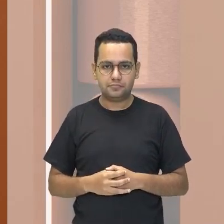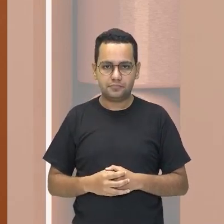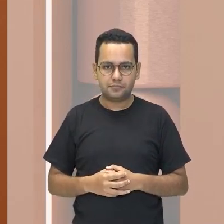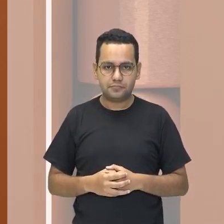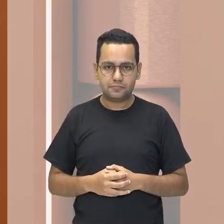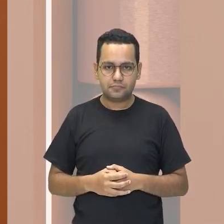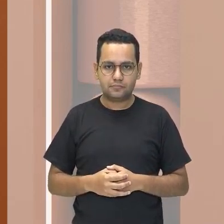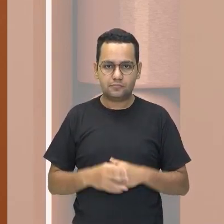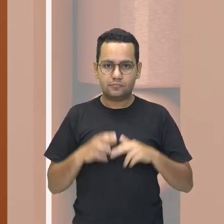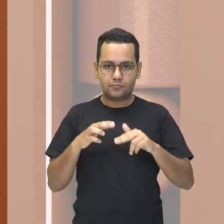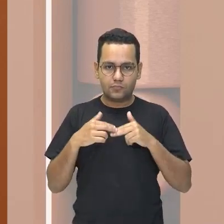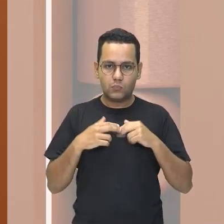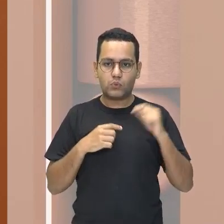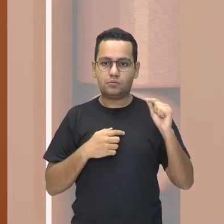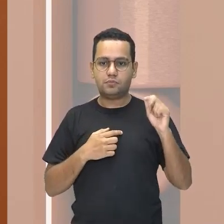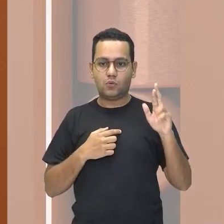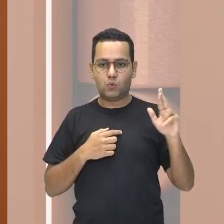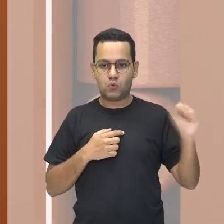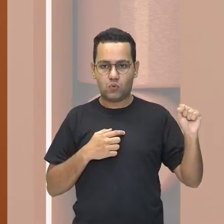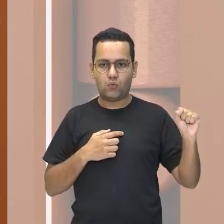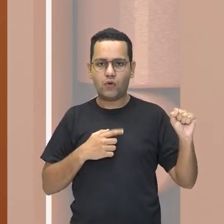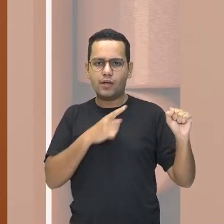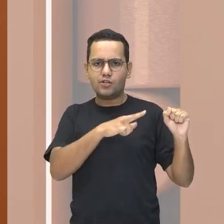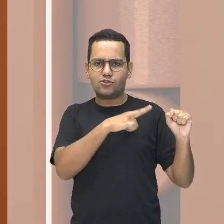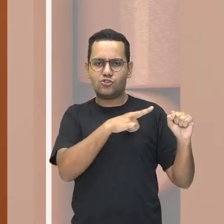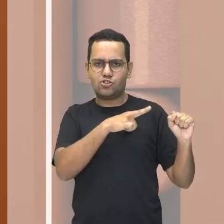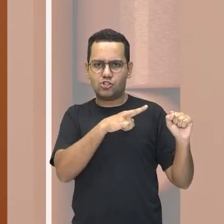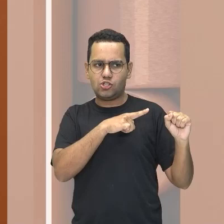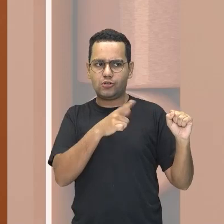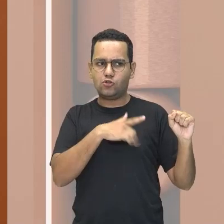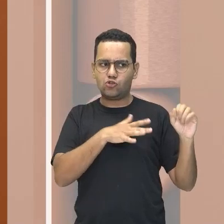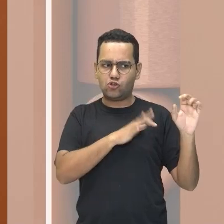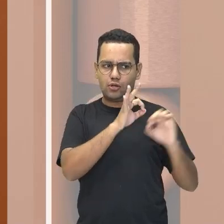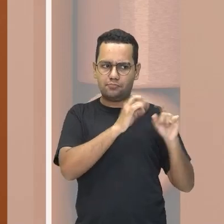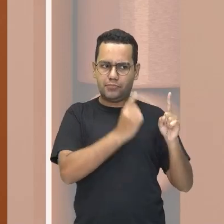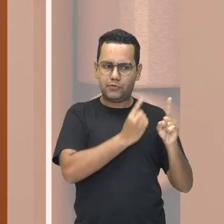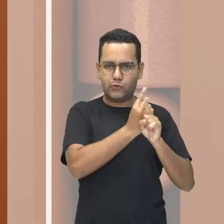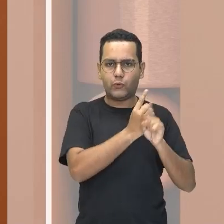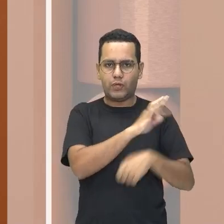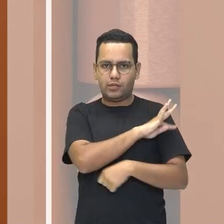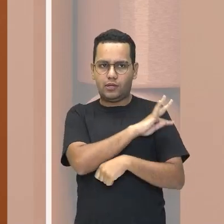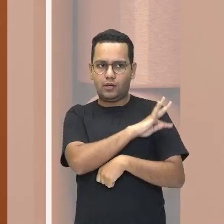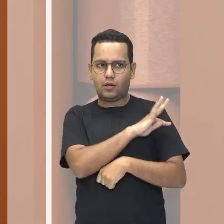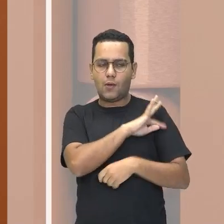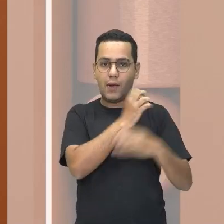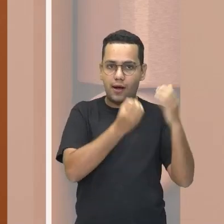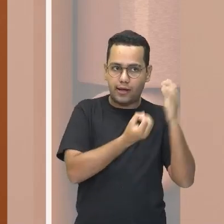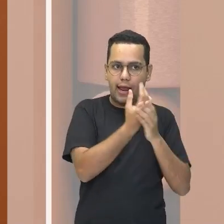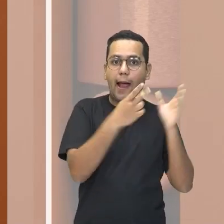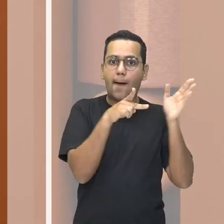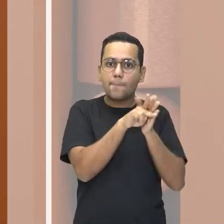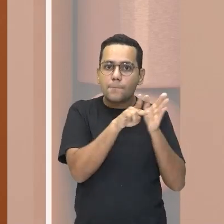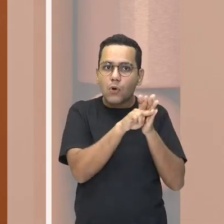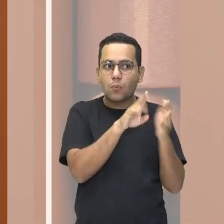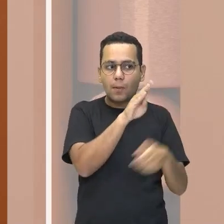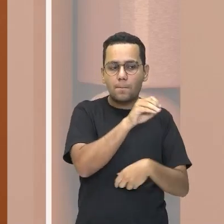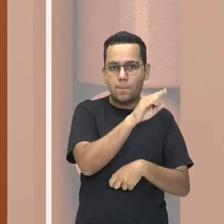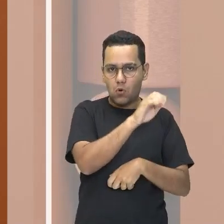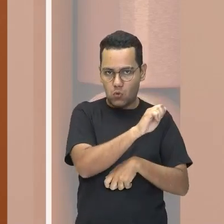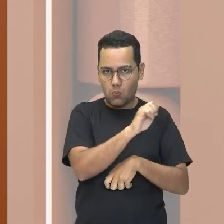assim dizer, a tecnologia para fabricar a sua própria bomba atômica. Então os americanos não se atreveriam